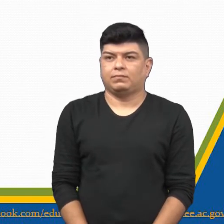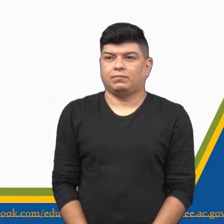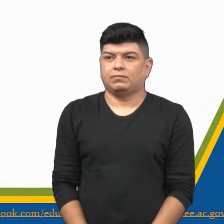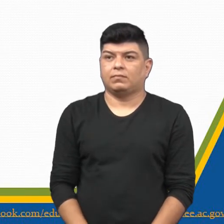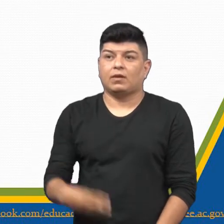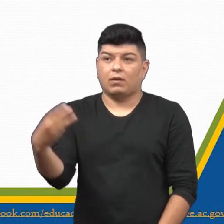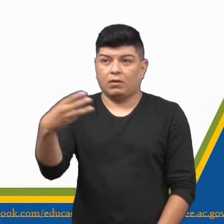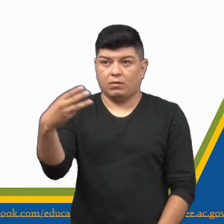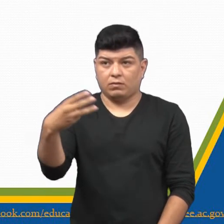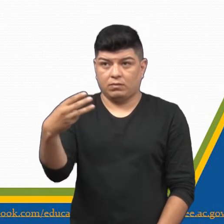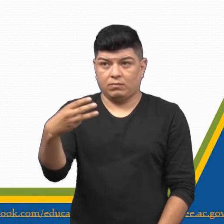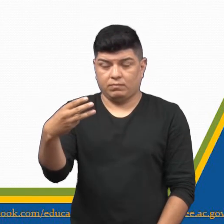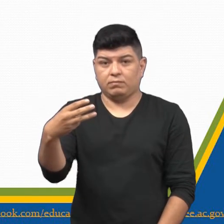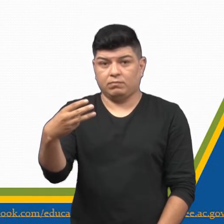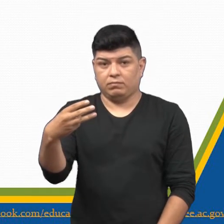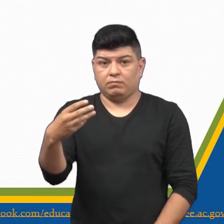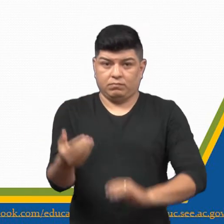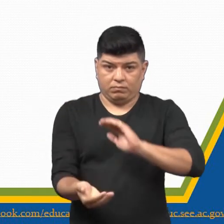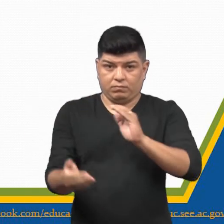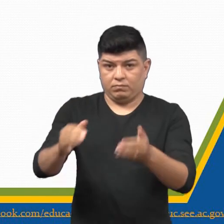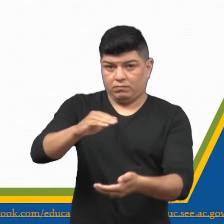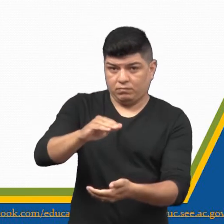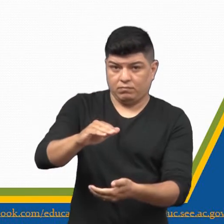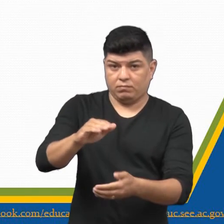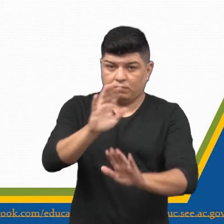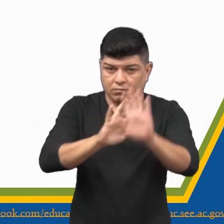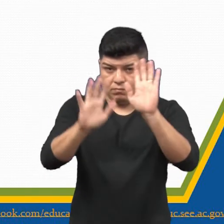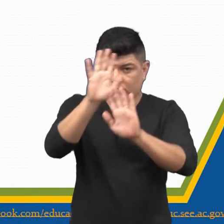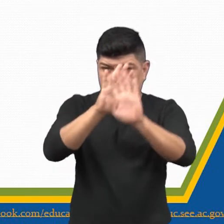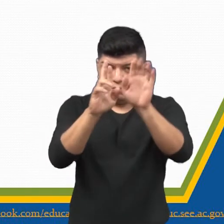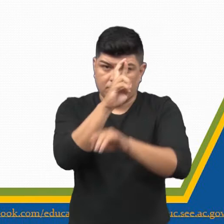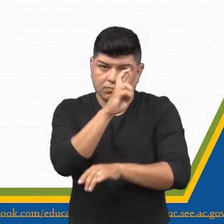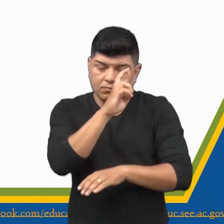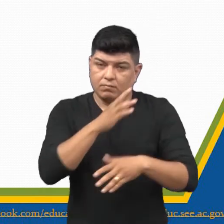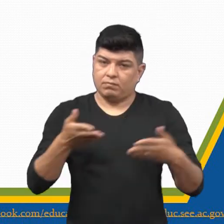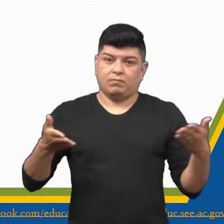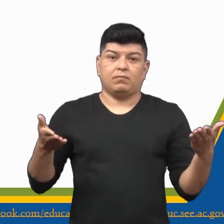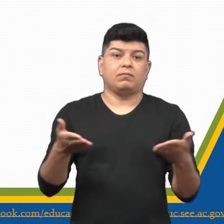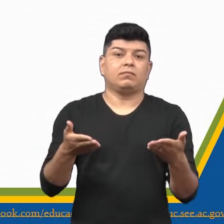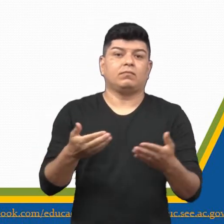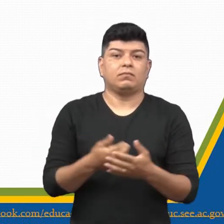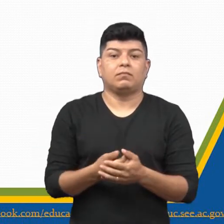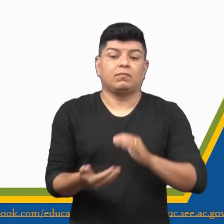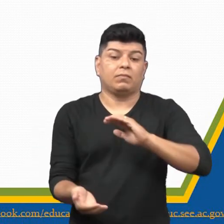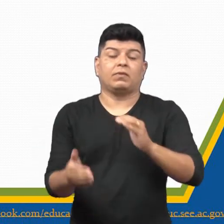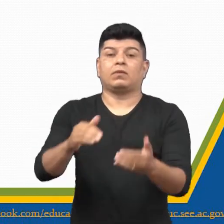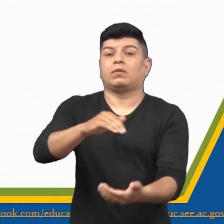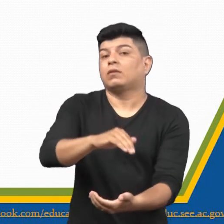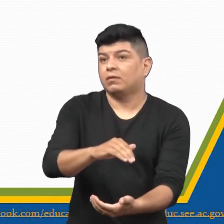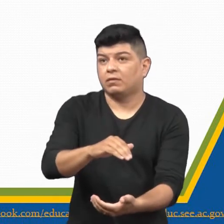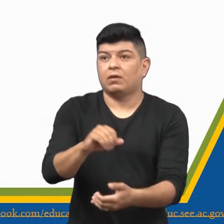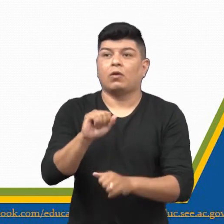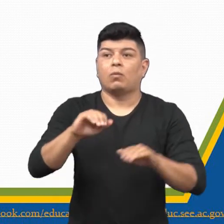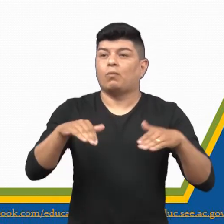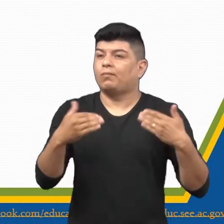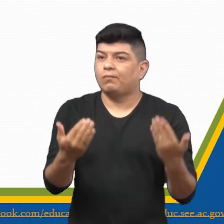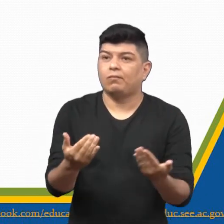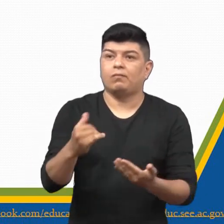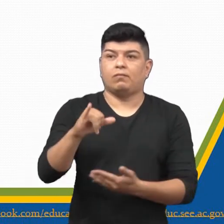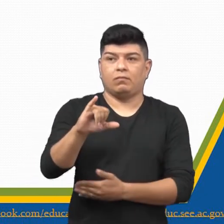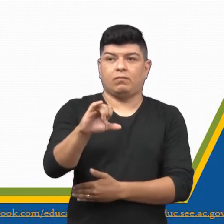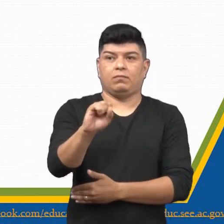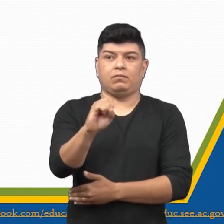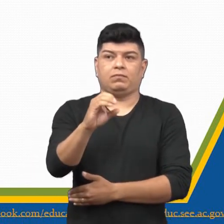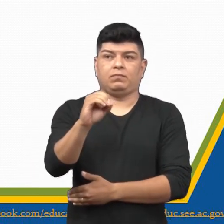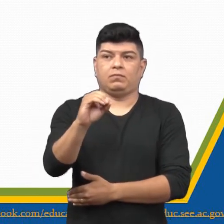O terceiro caso de transformação gasosa que nós vamos observar aqui é a transformação isocórica, ou lei